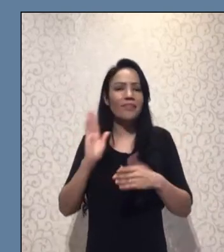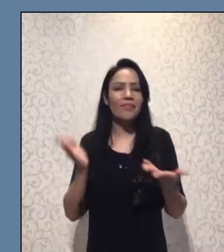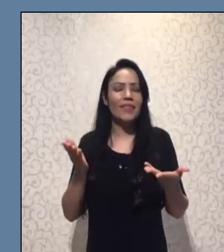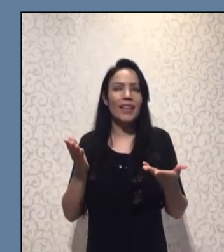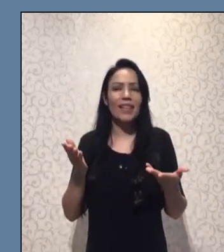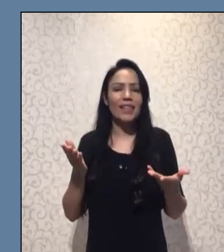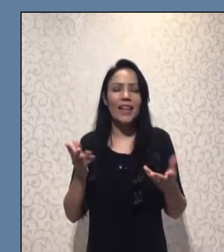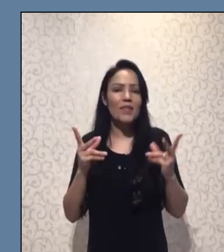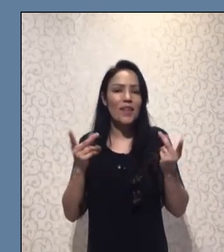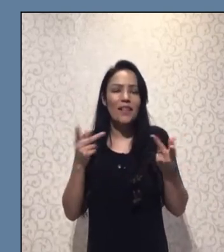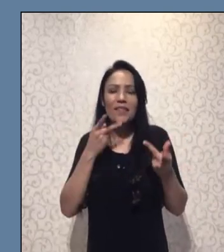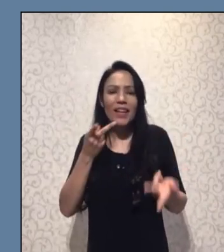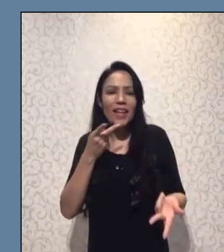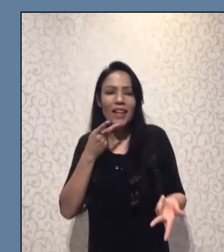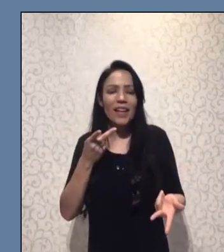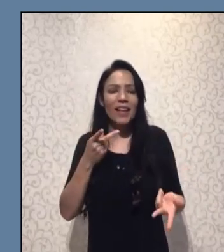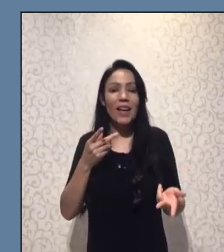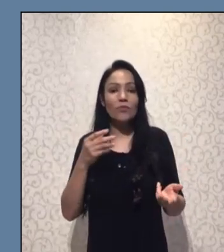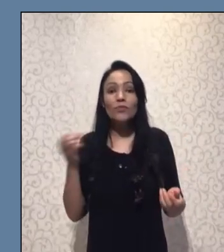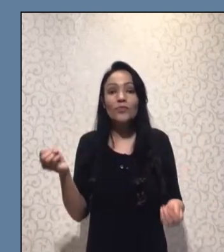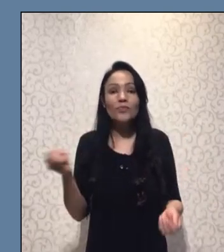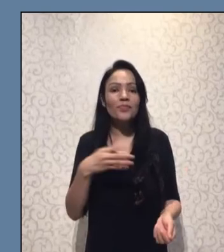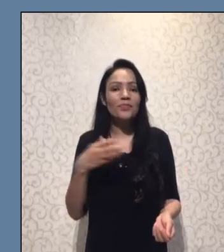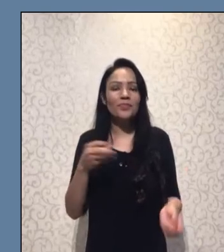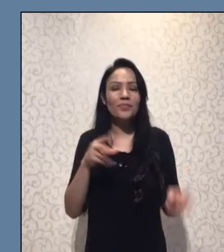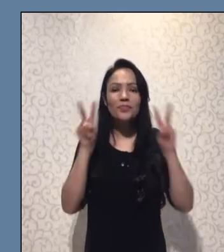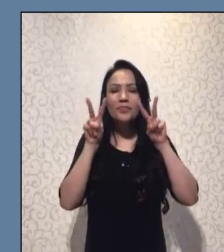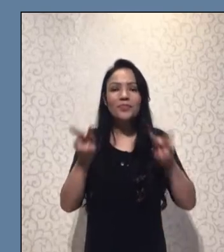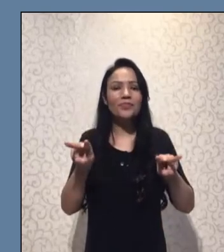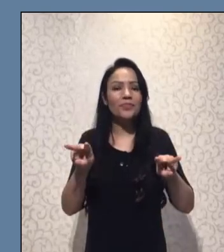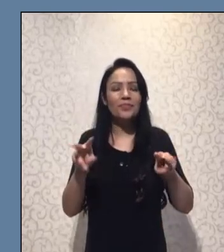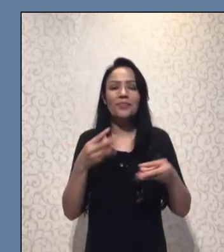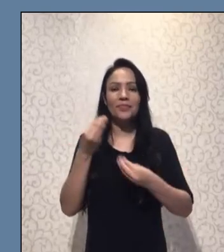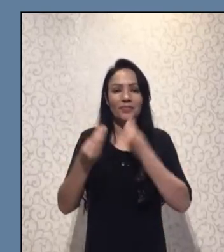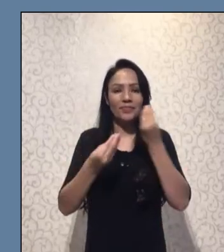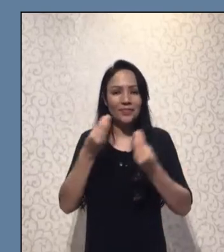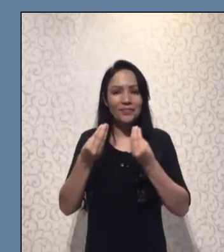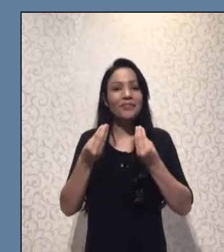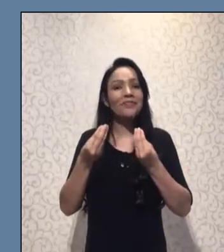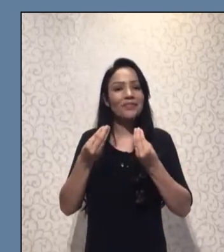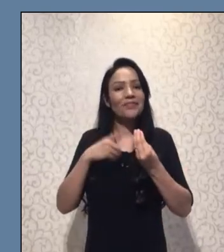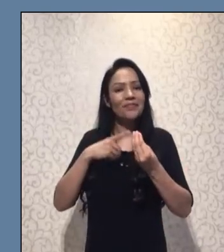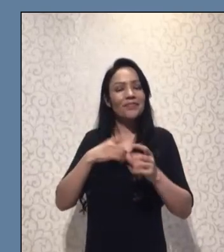deem uma nova perspectiva para as obras, que fazem parte